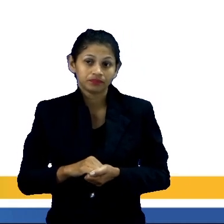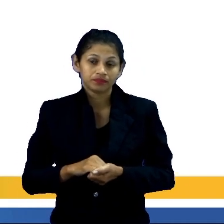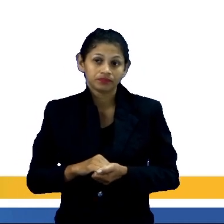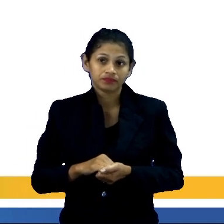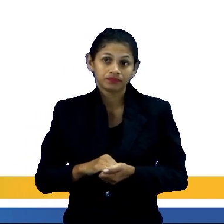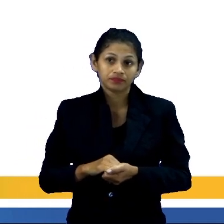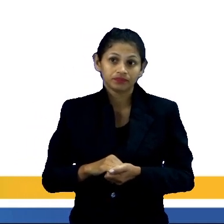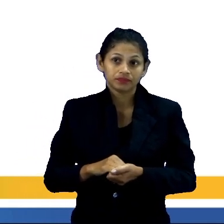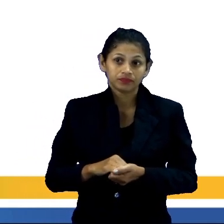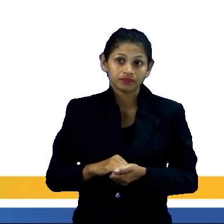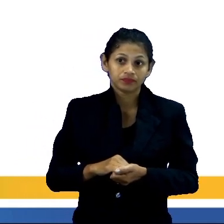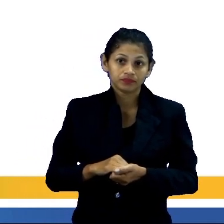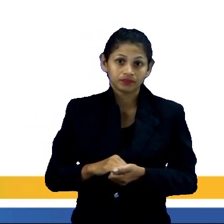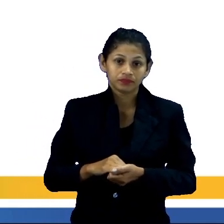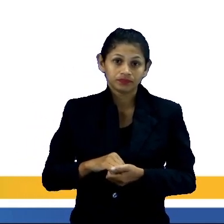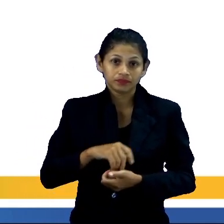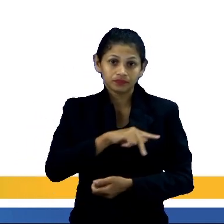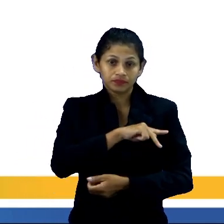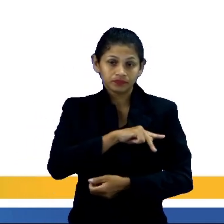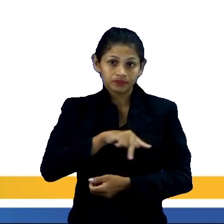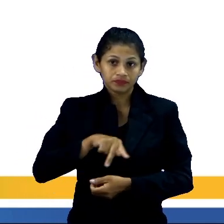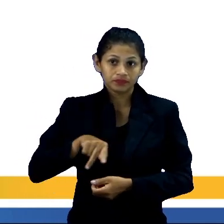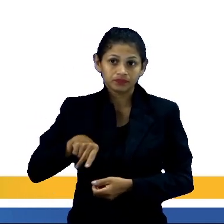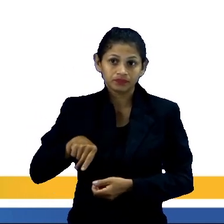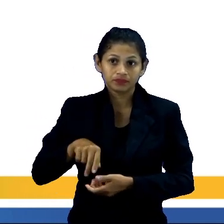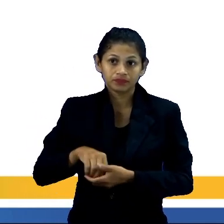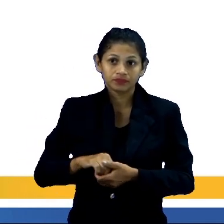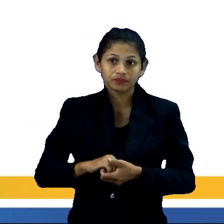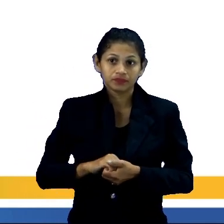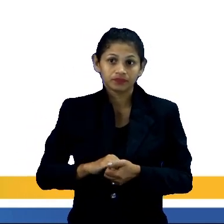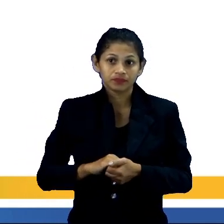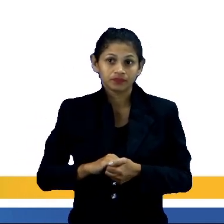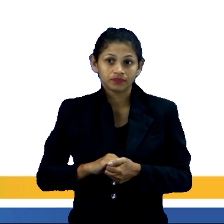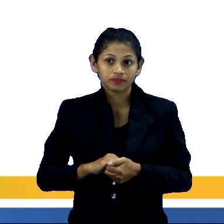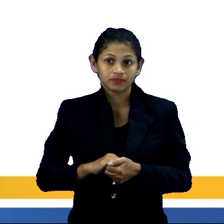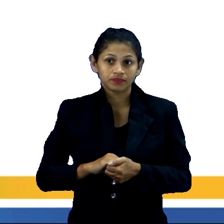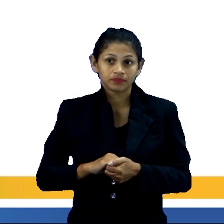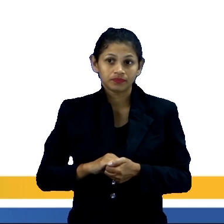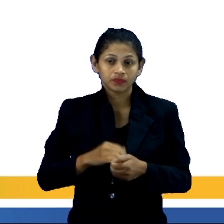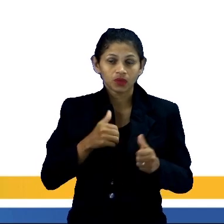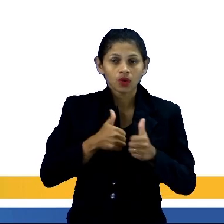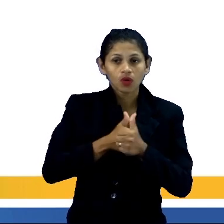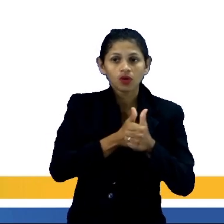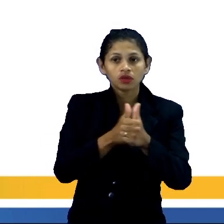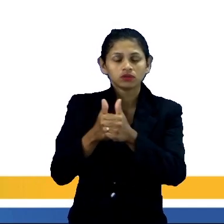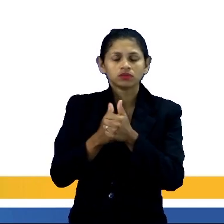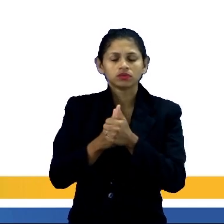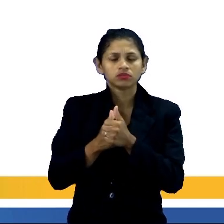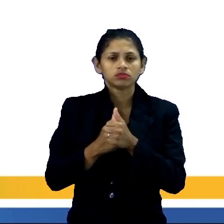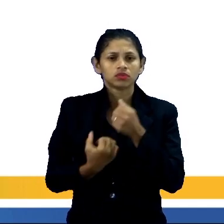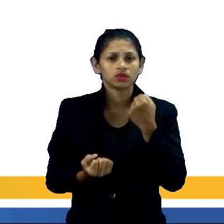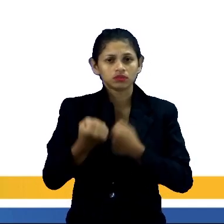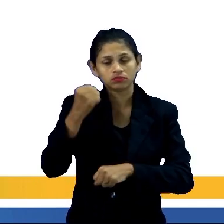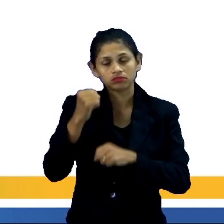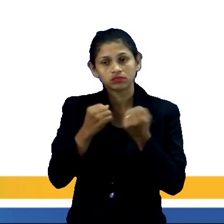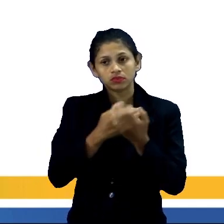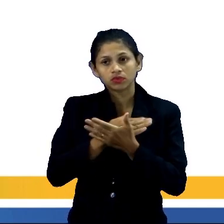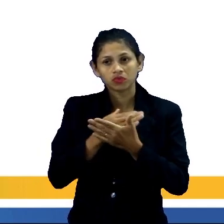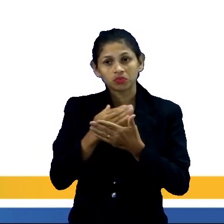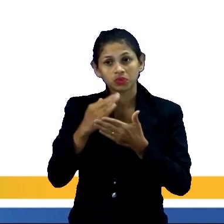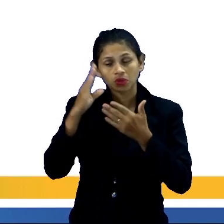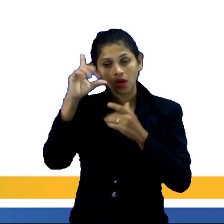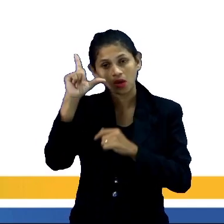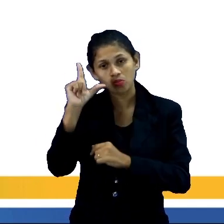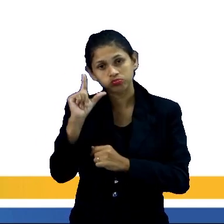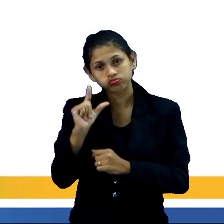seus direitos sendo diminuídos. Acompanhando a tendência mundial, a atividade industrial no Brasil, ela começou aí a